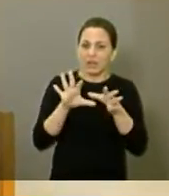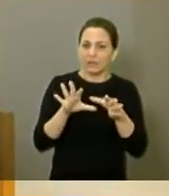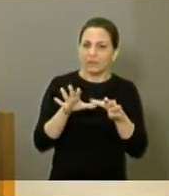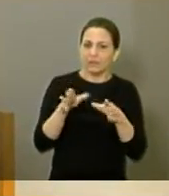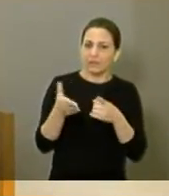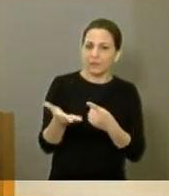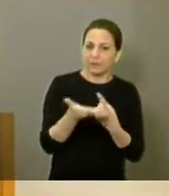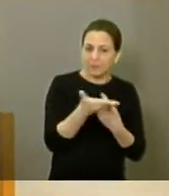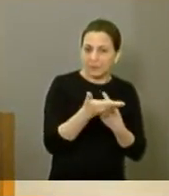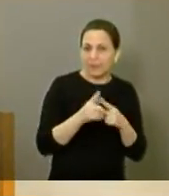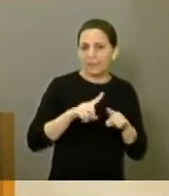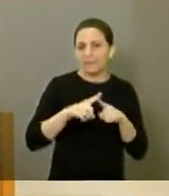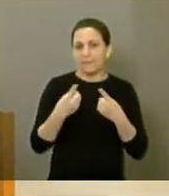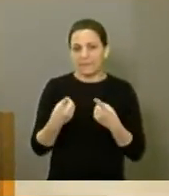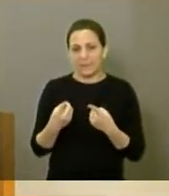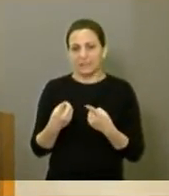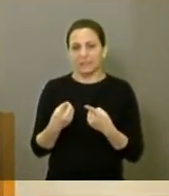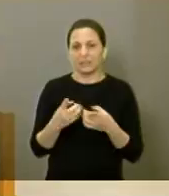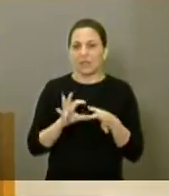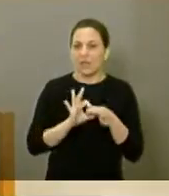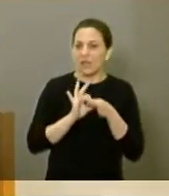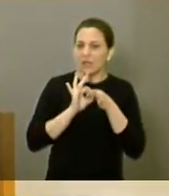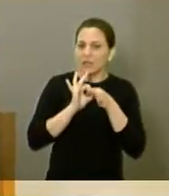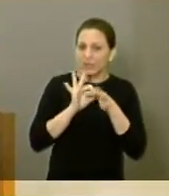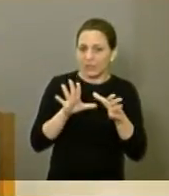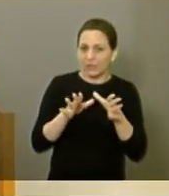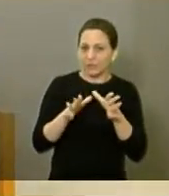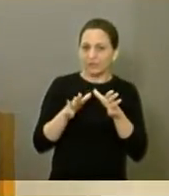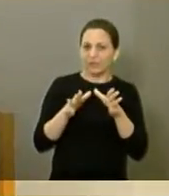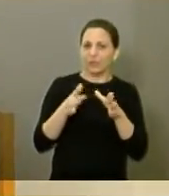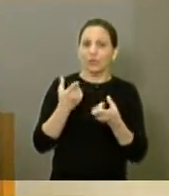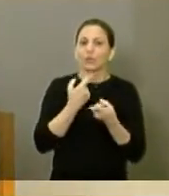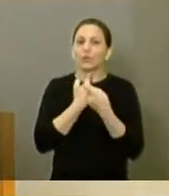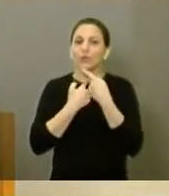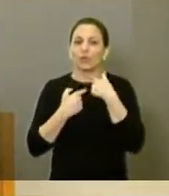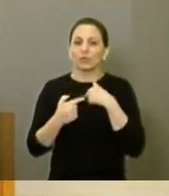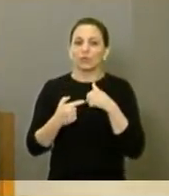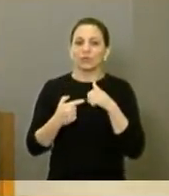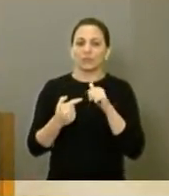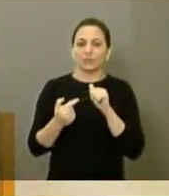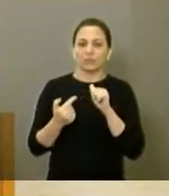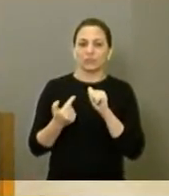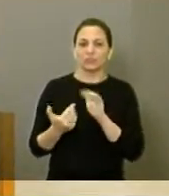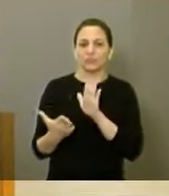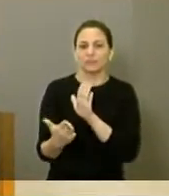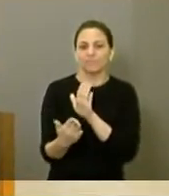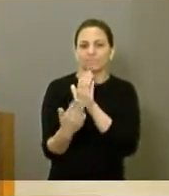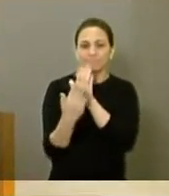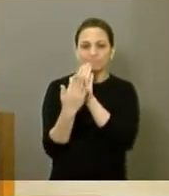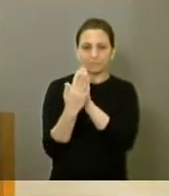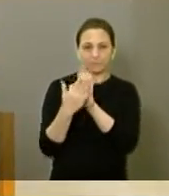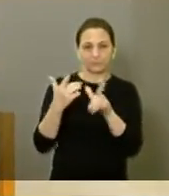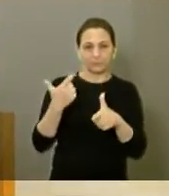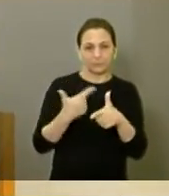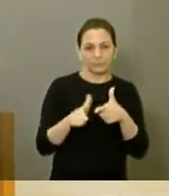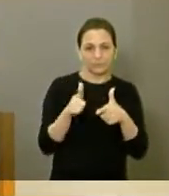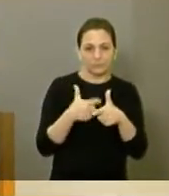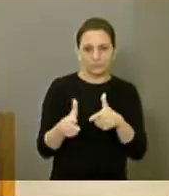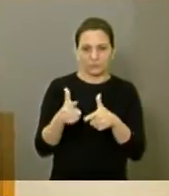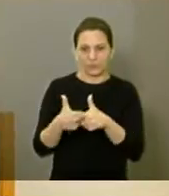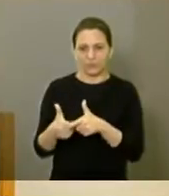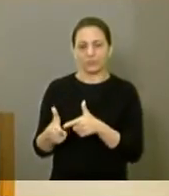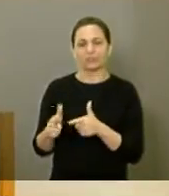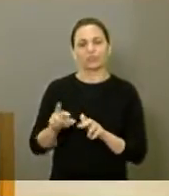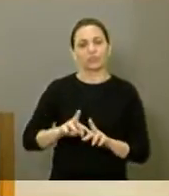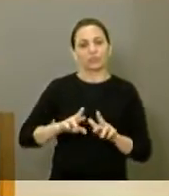mas ficar à disposição e tem a vontade de encarar a certo tipo de problema é outro